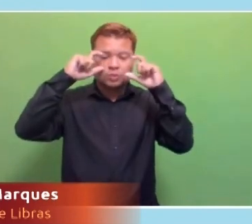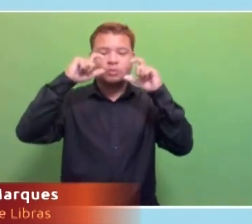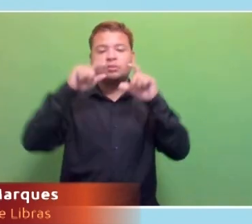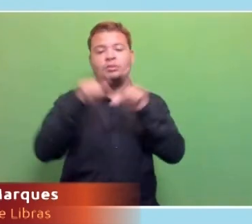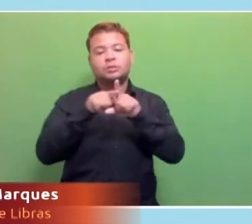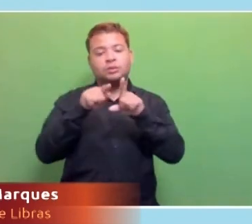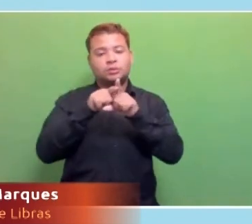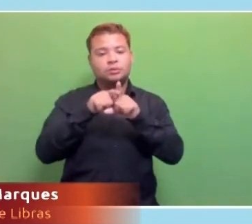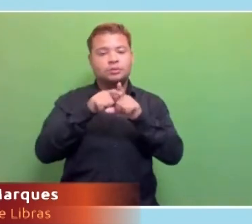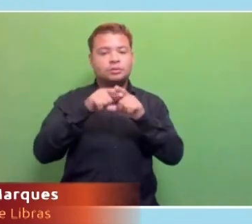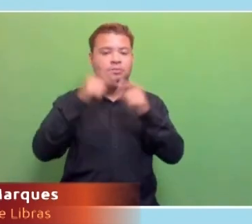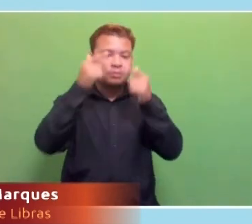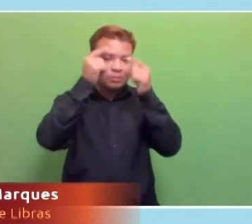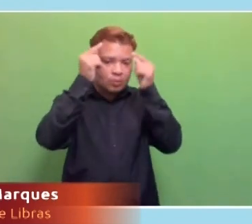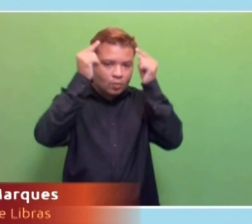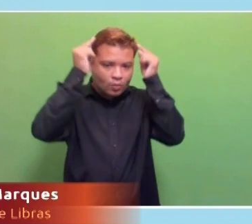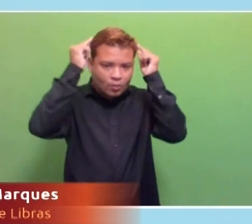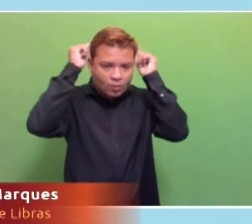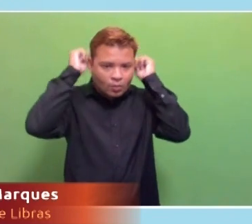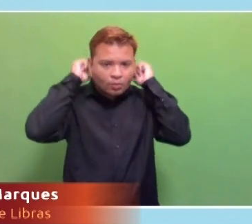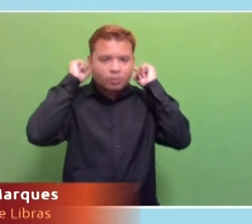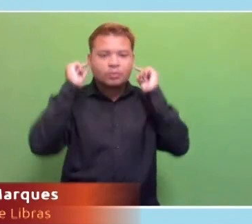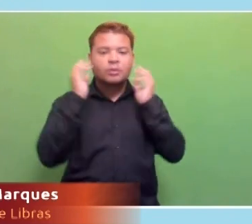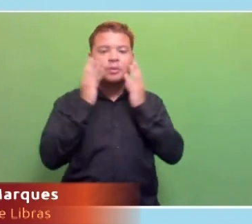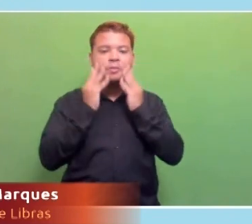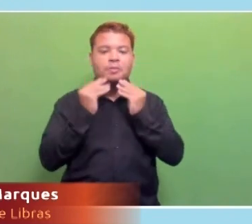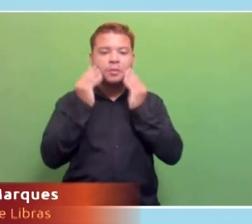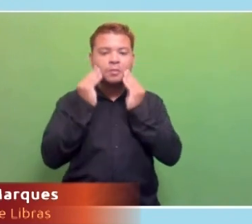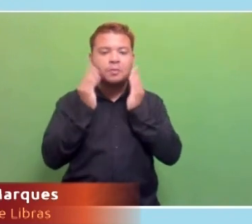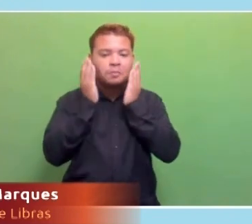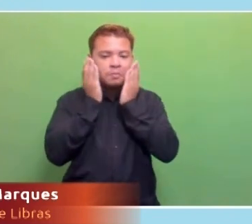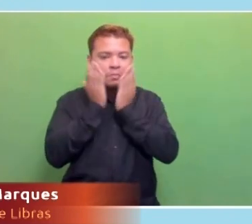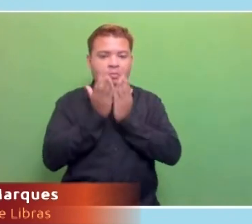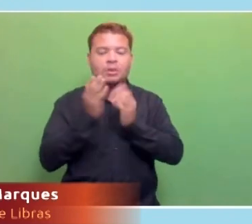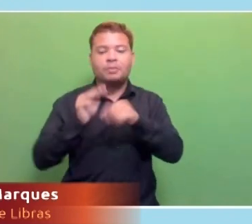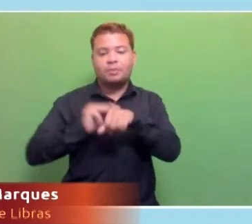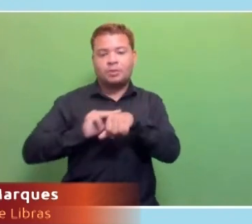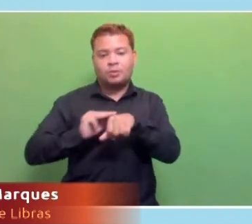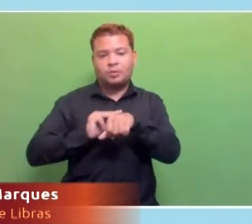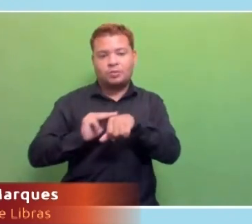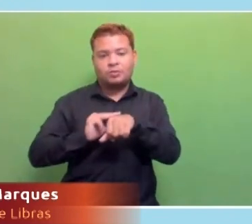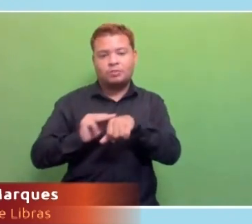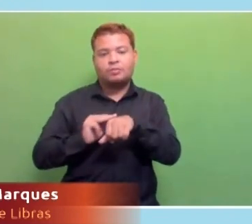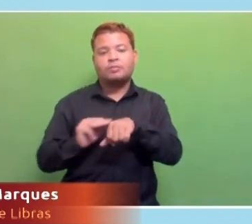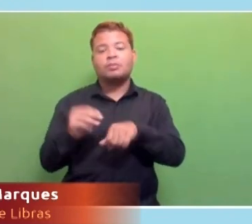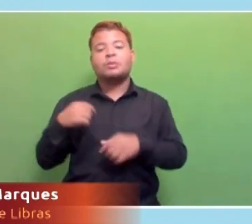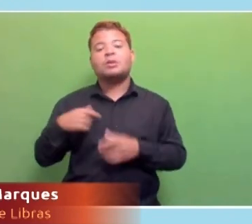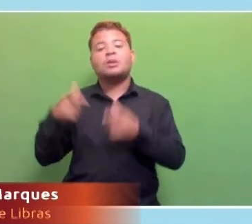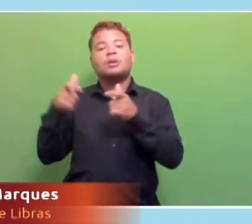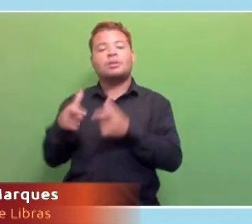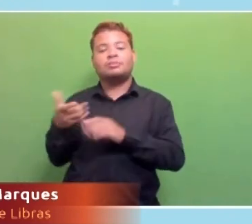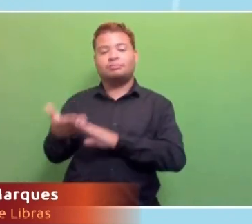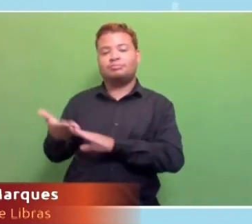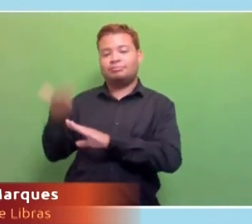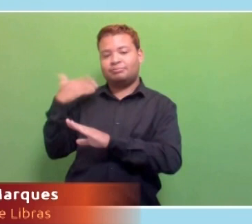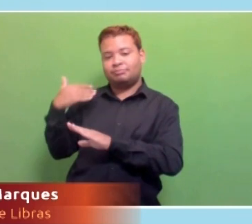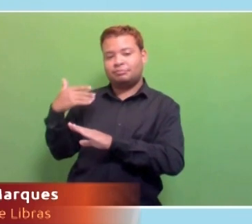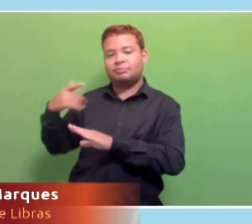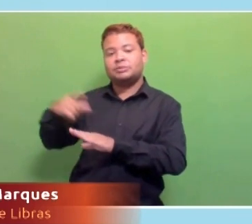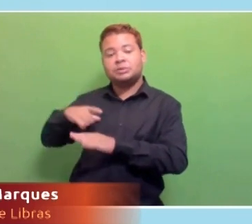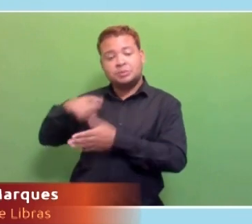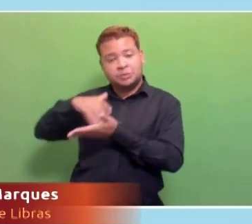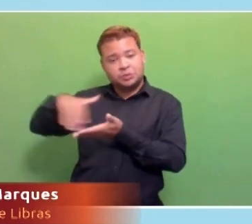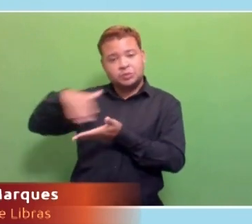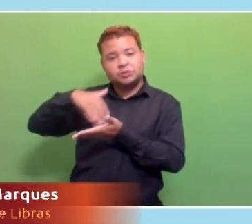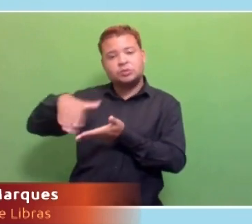cabelo curto e barba curta, castanha. E o meu cenário atrás é um escritório,